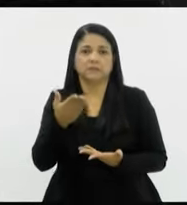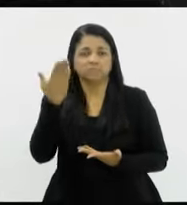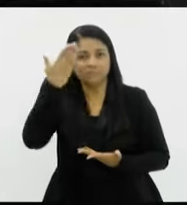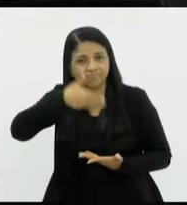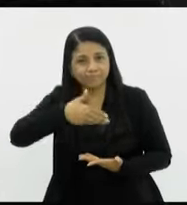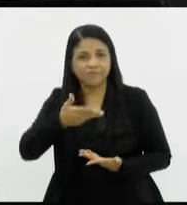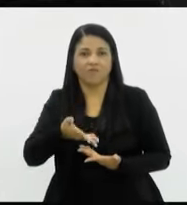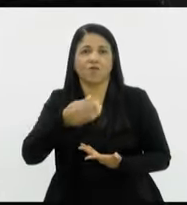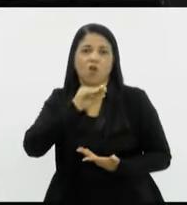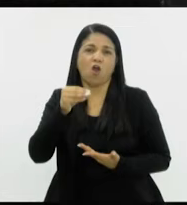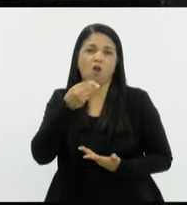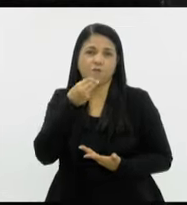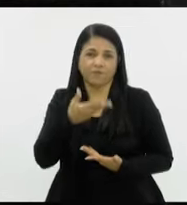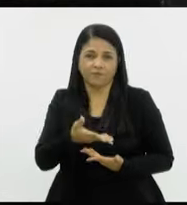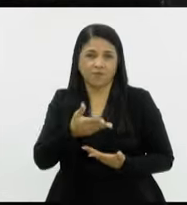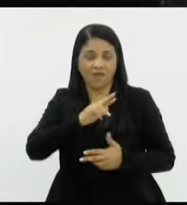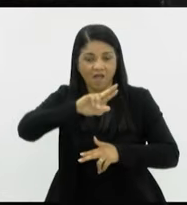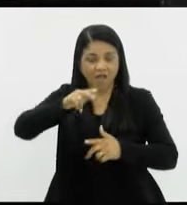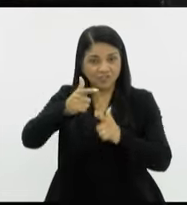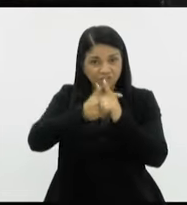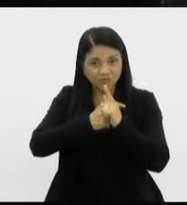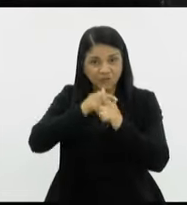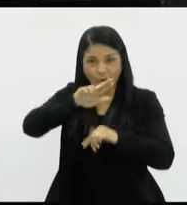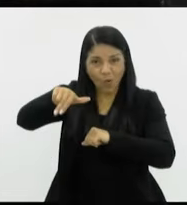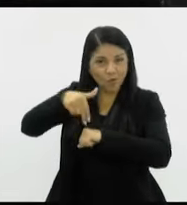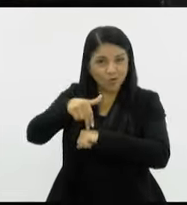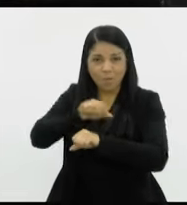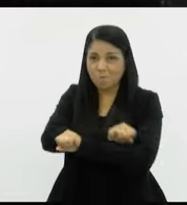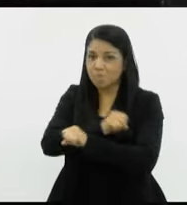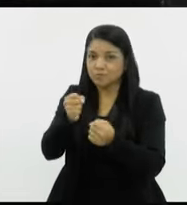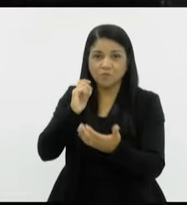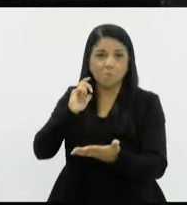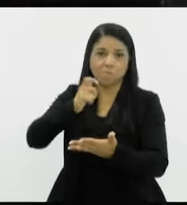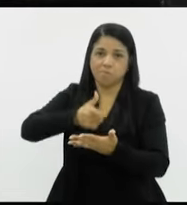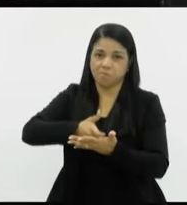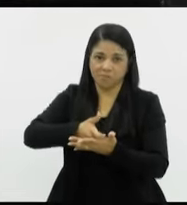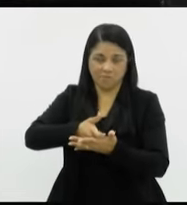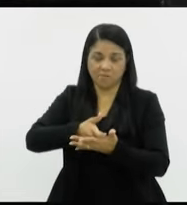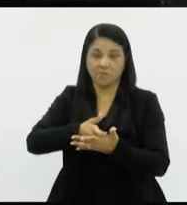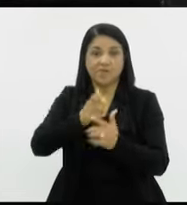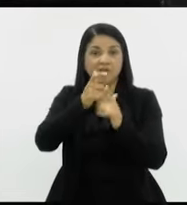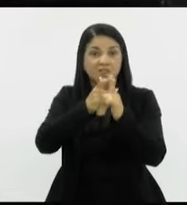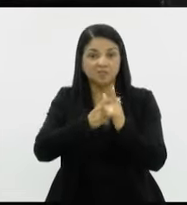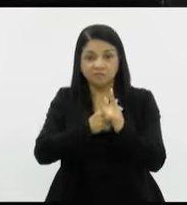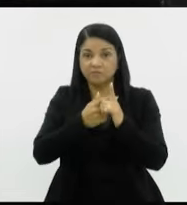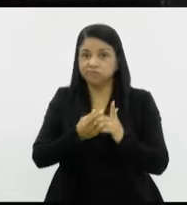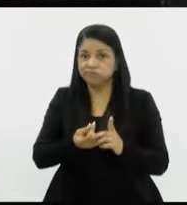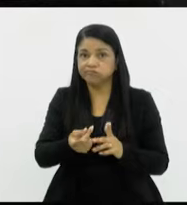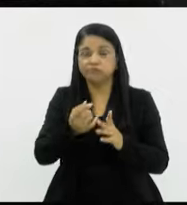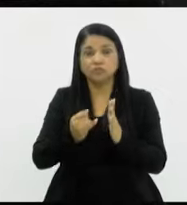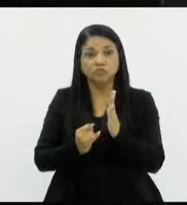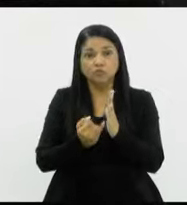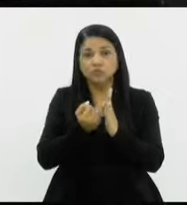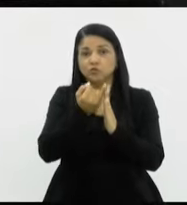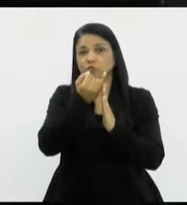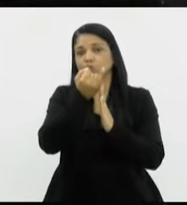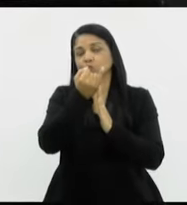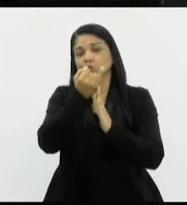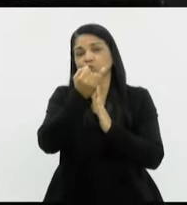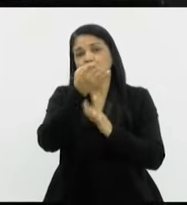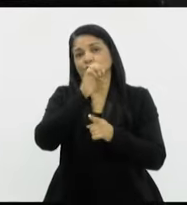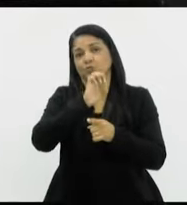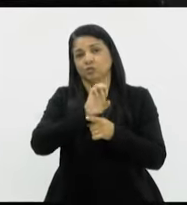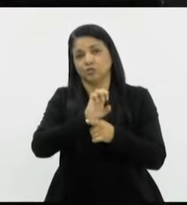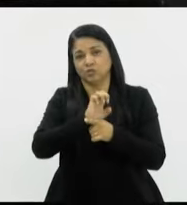a União, ela é impagável da forma que está. Essa dívida, ela perpetua um jugo fiscal que o Estado